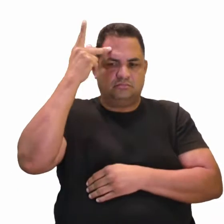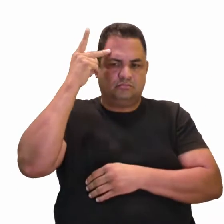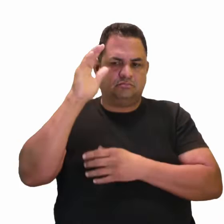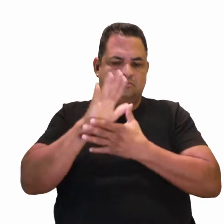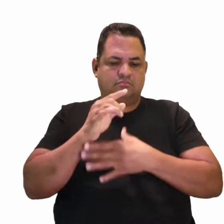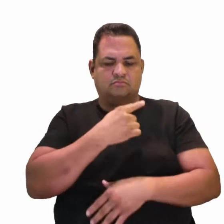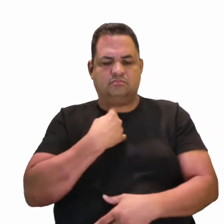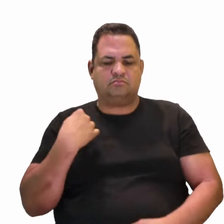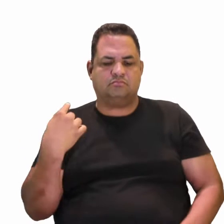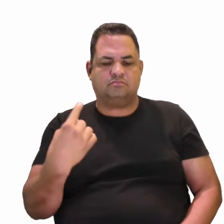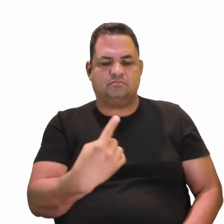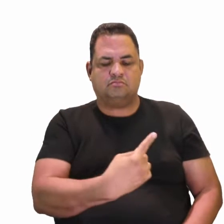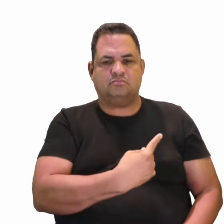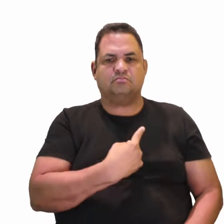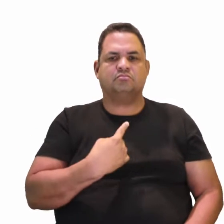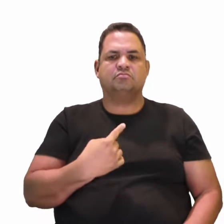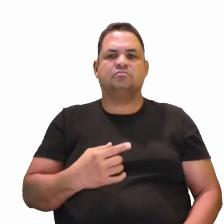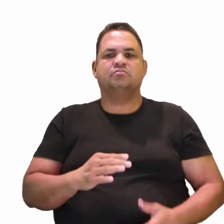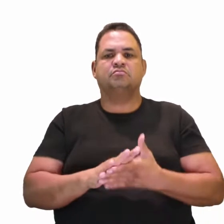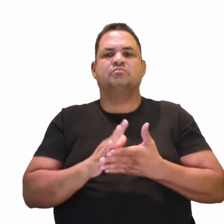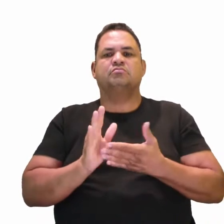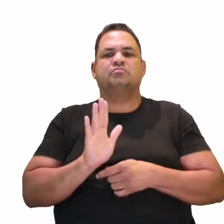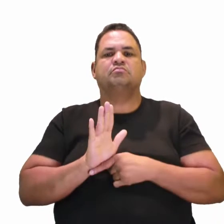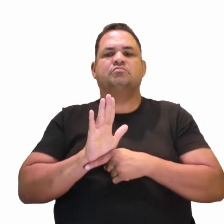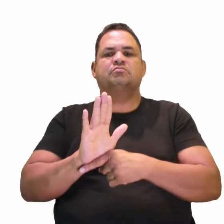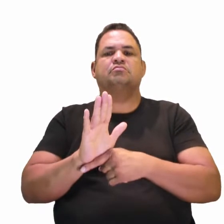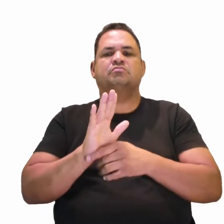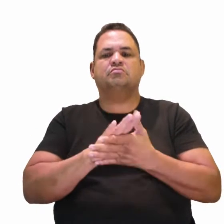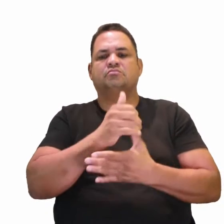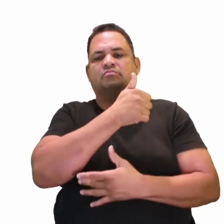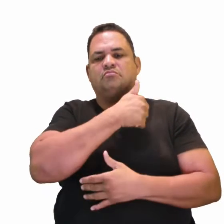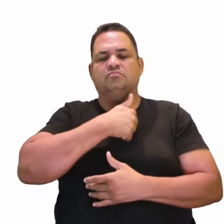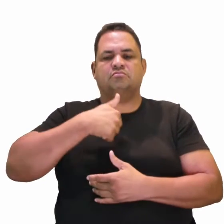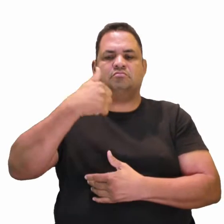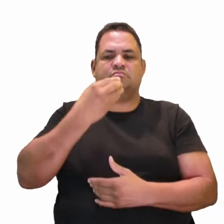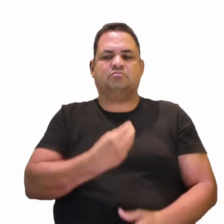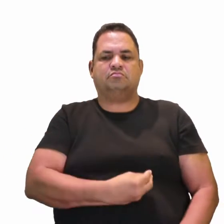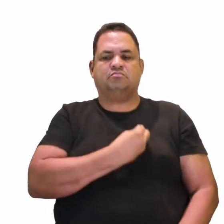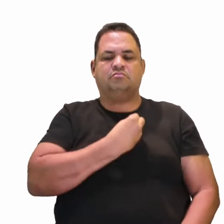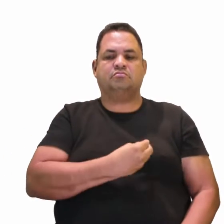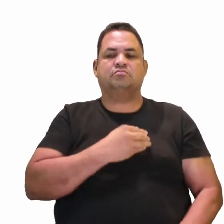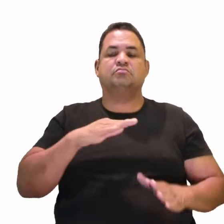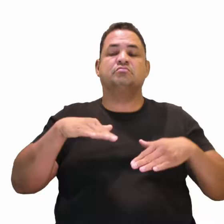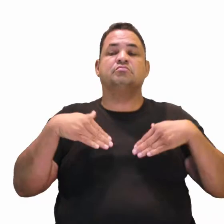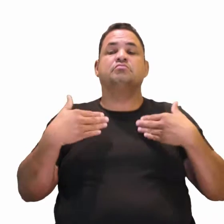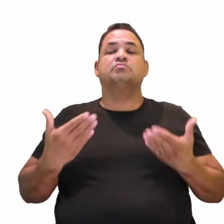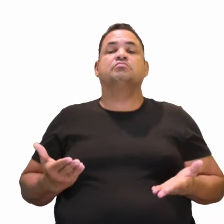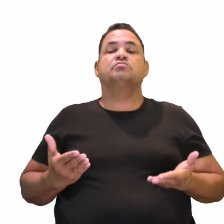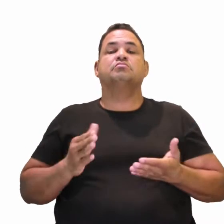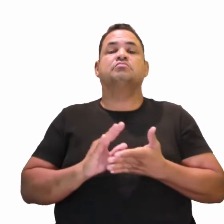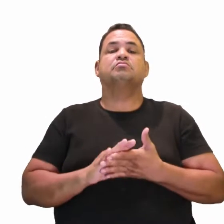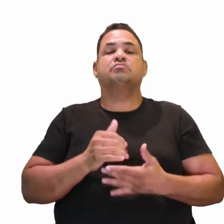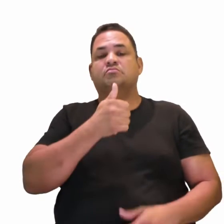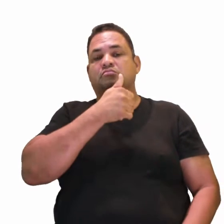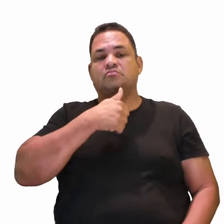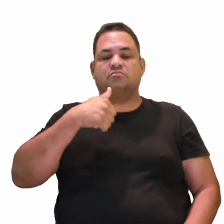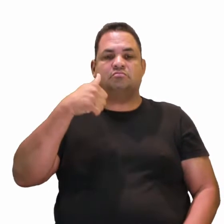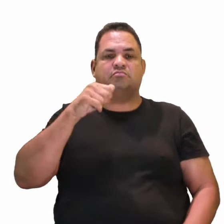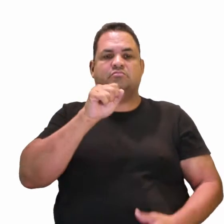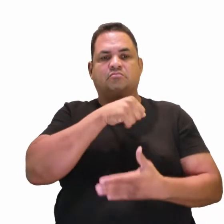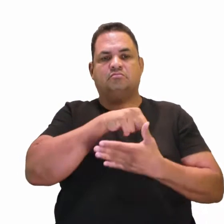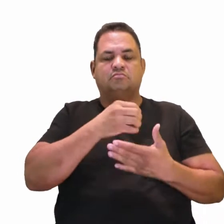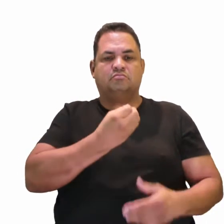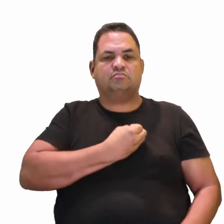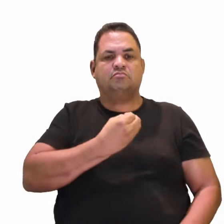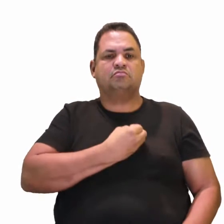ao seu redor que vão te dar suporte e enriquecer a sua vida. Qual seria? O que ficaria melhor para colocar no